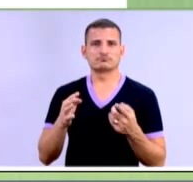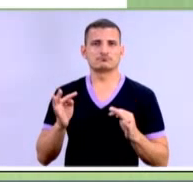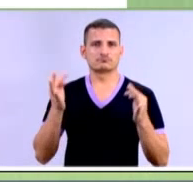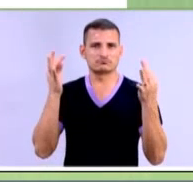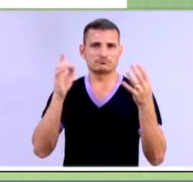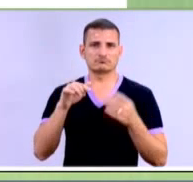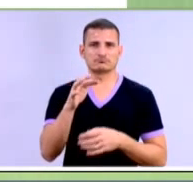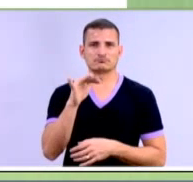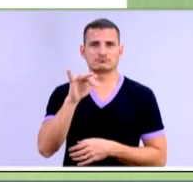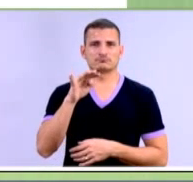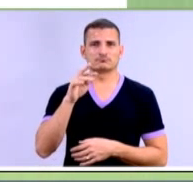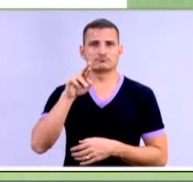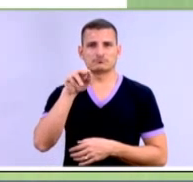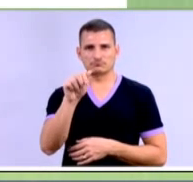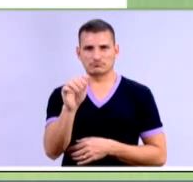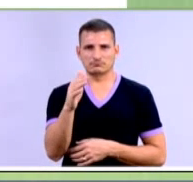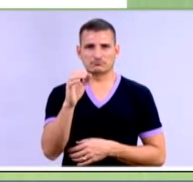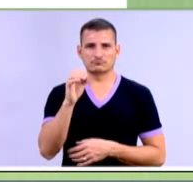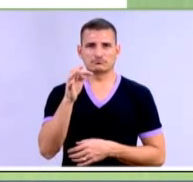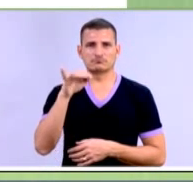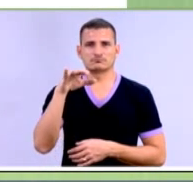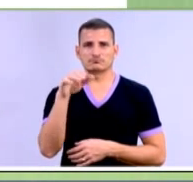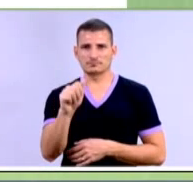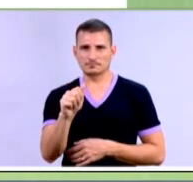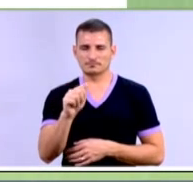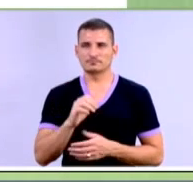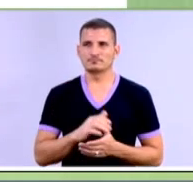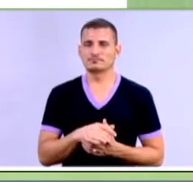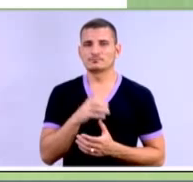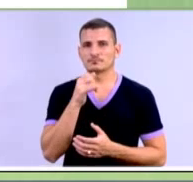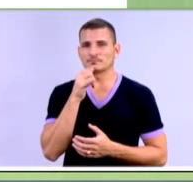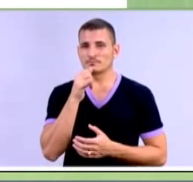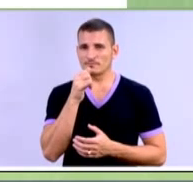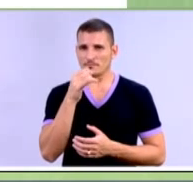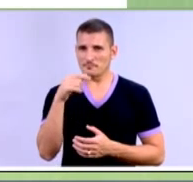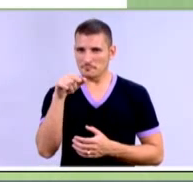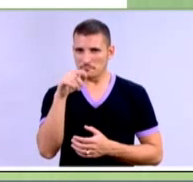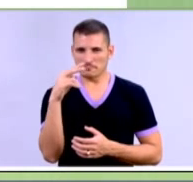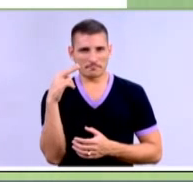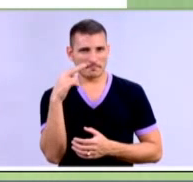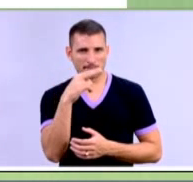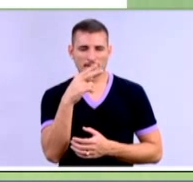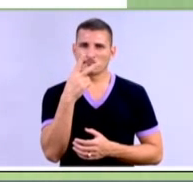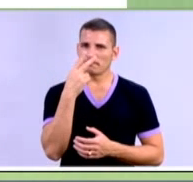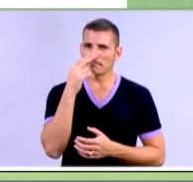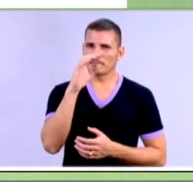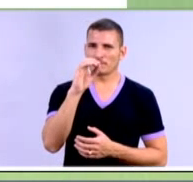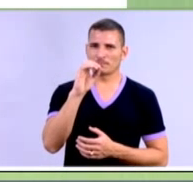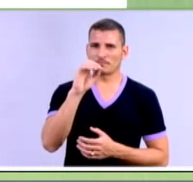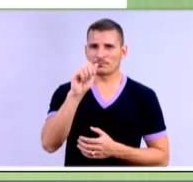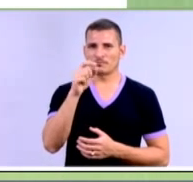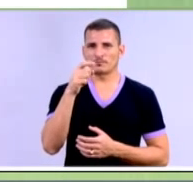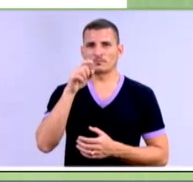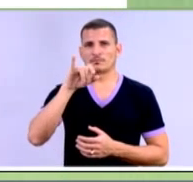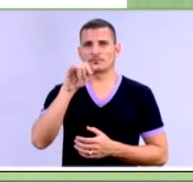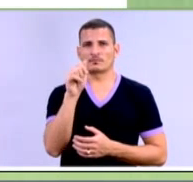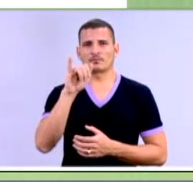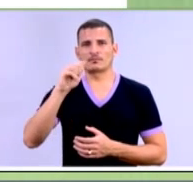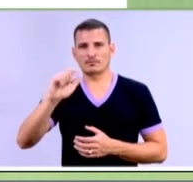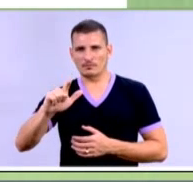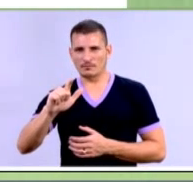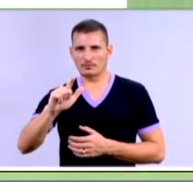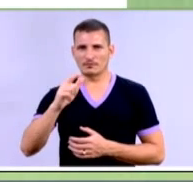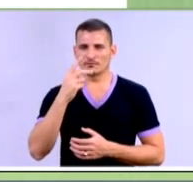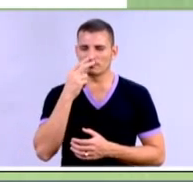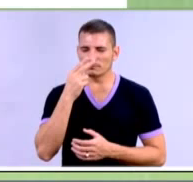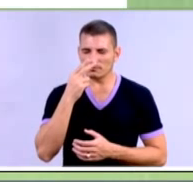as fibras óticas. Vamos conhecer aqui? Se vocês olharem, parece muito com um cabo coaxial, ok?